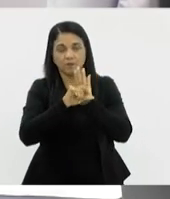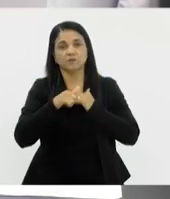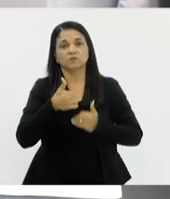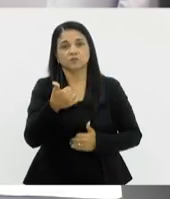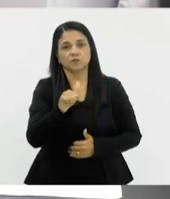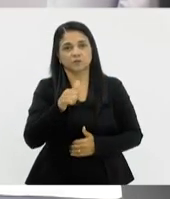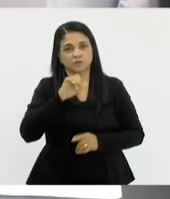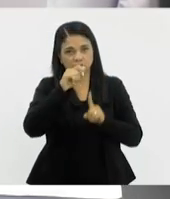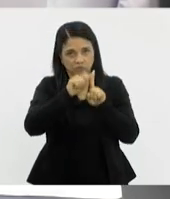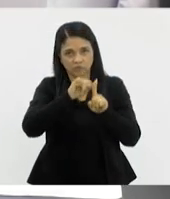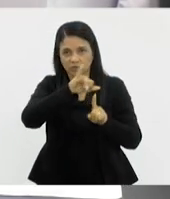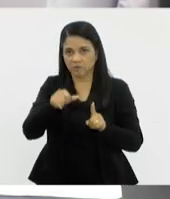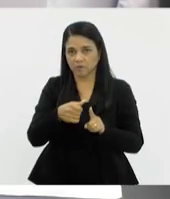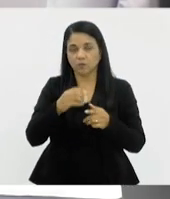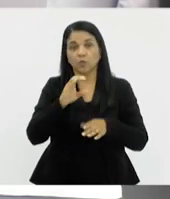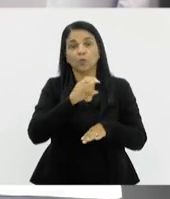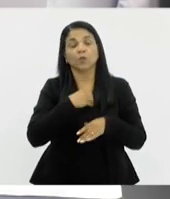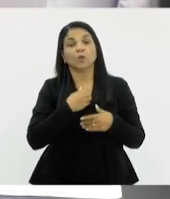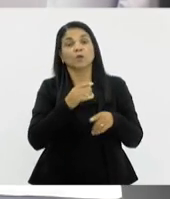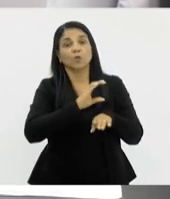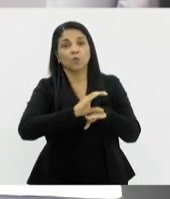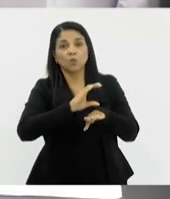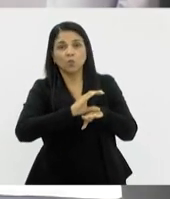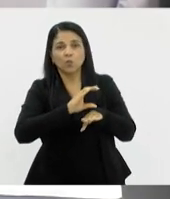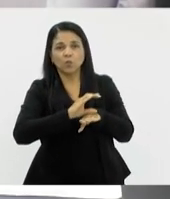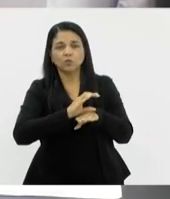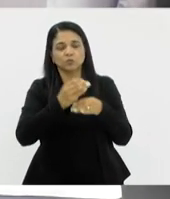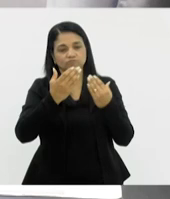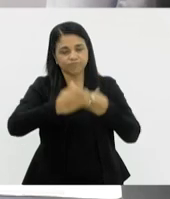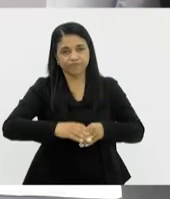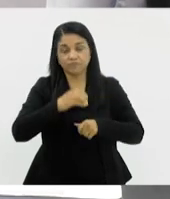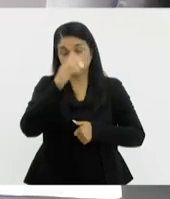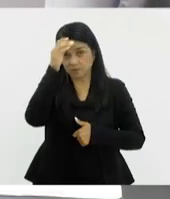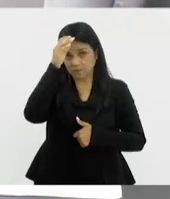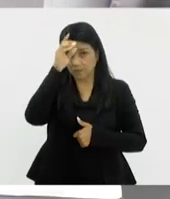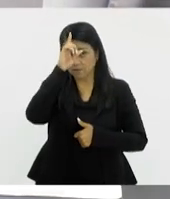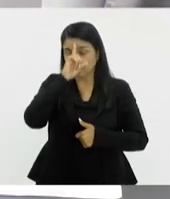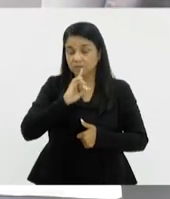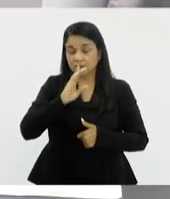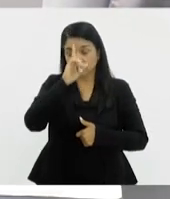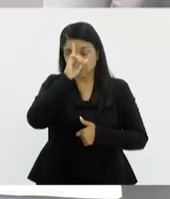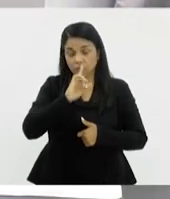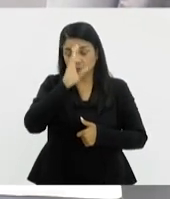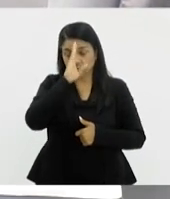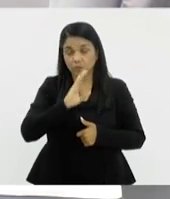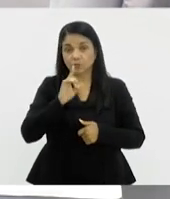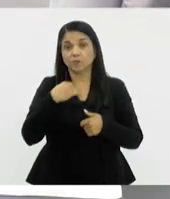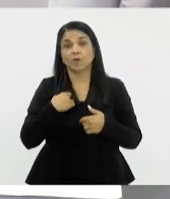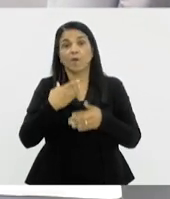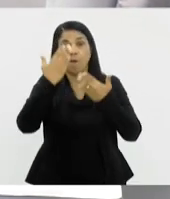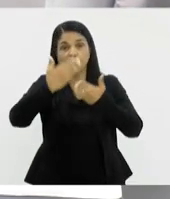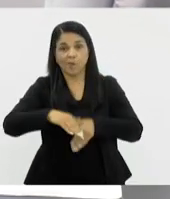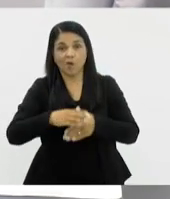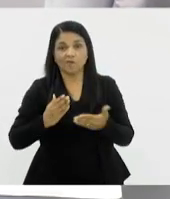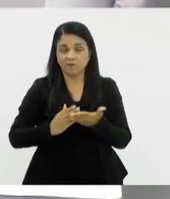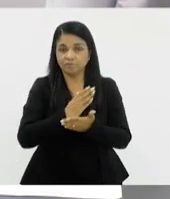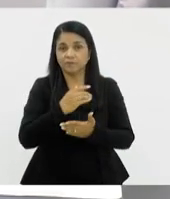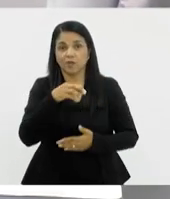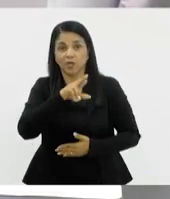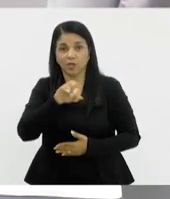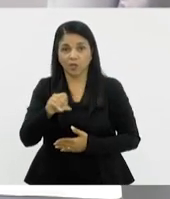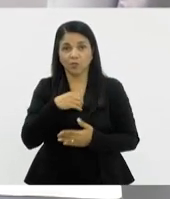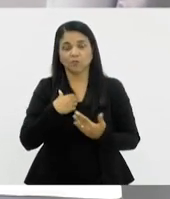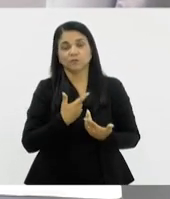2023, para instituir o curso pré-vestibular e preparatórios gratuito no âmbito estadual, denominado A Prova Rio, e dar outras providências.